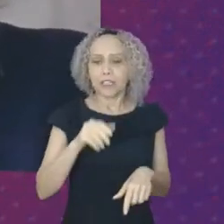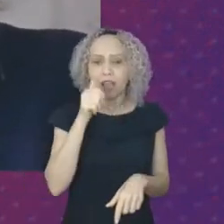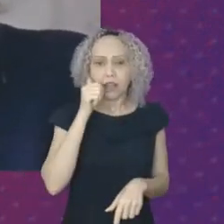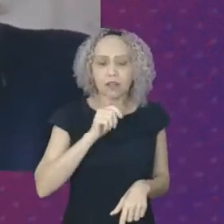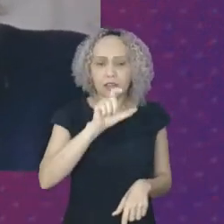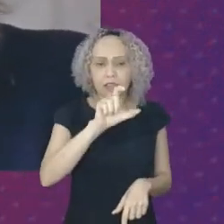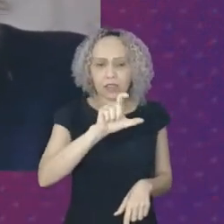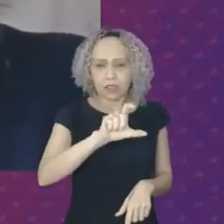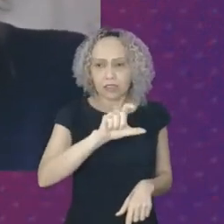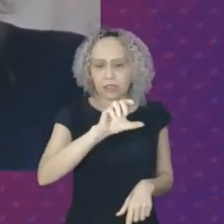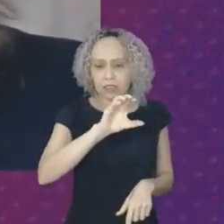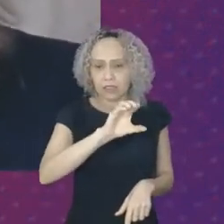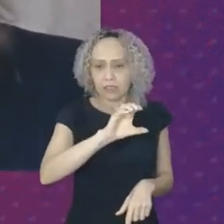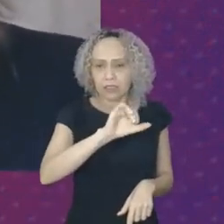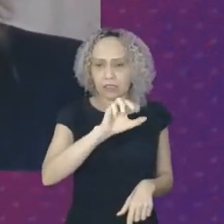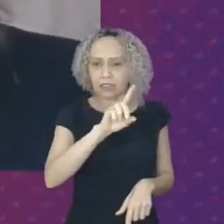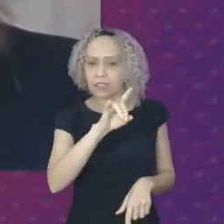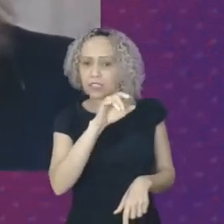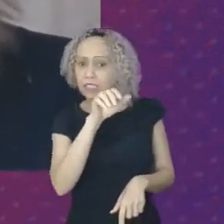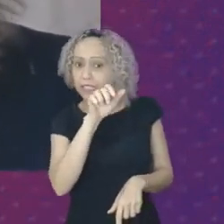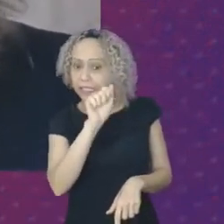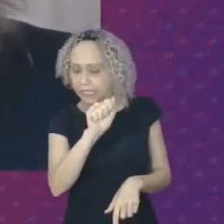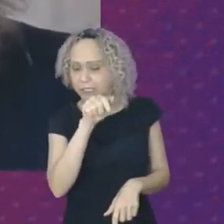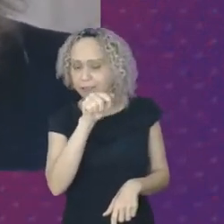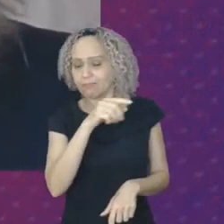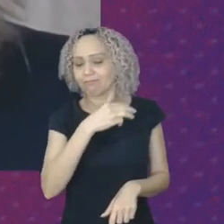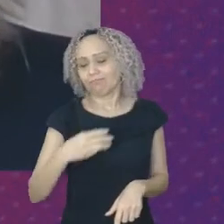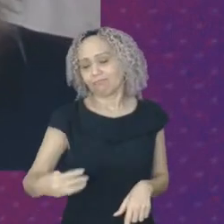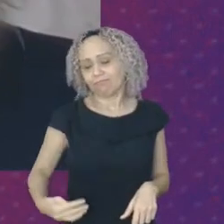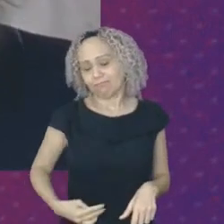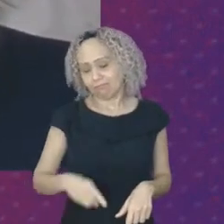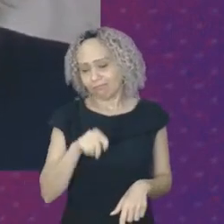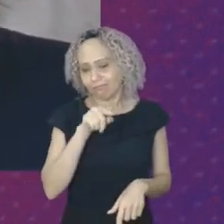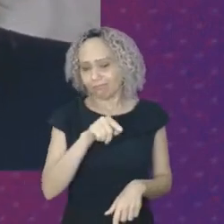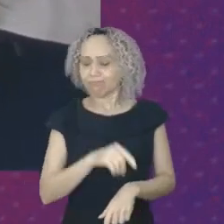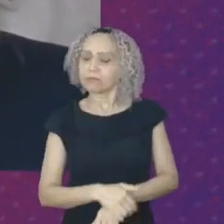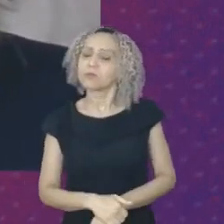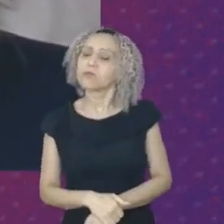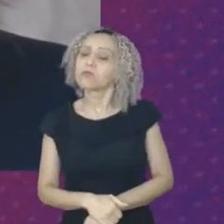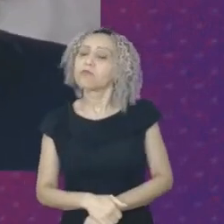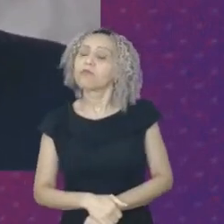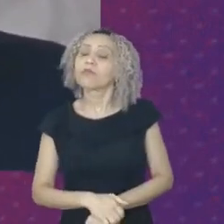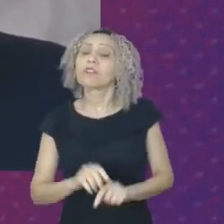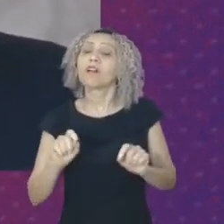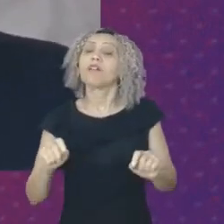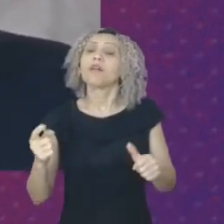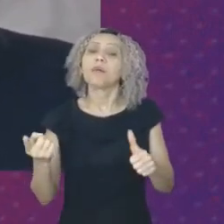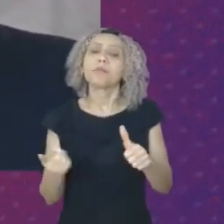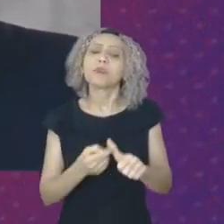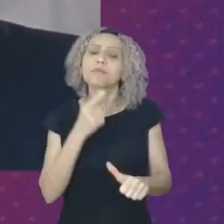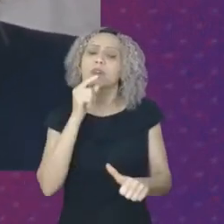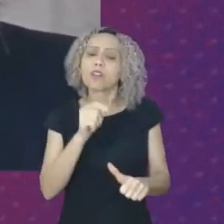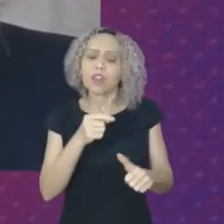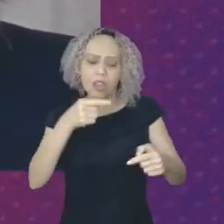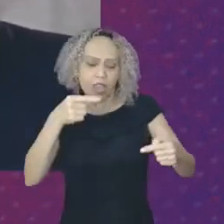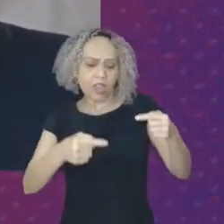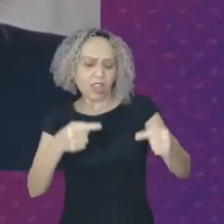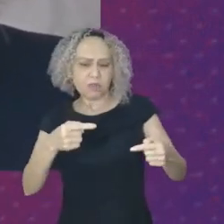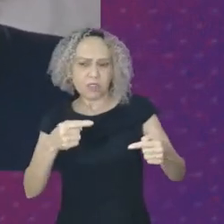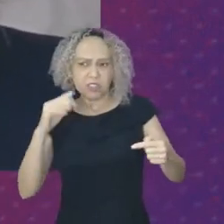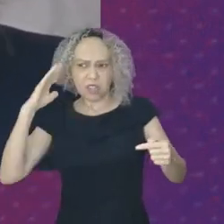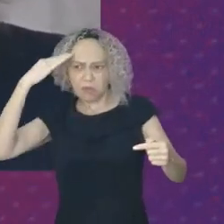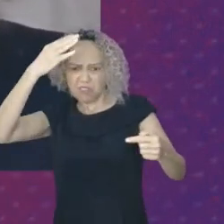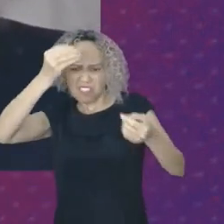ministra Cida Gonçalves. Bom, primeiro, a reconstrução dessas políticas que